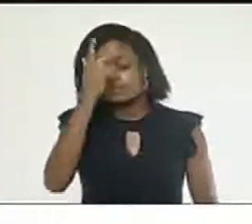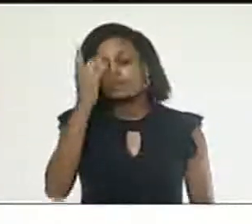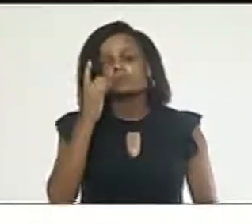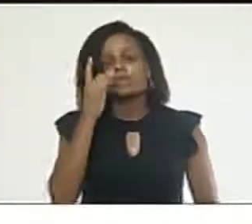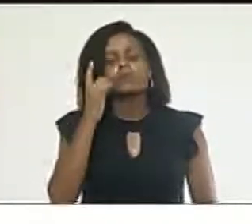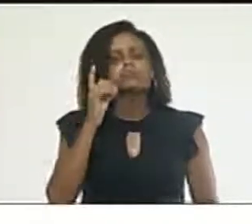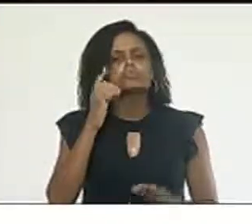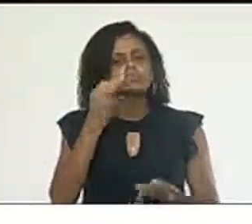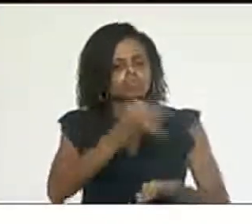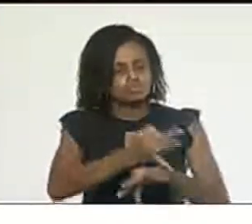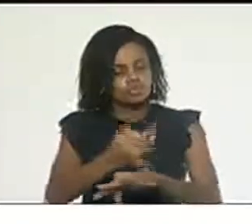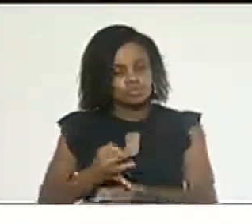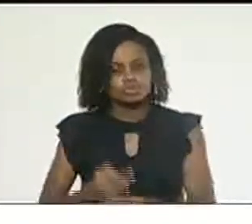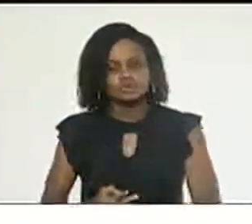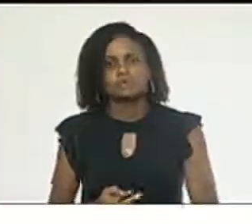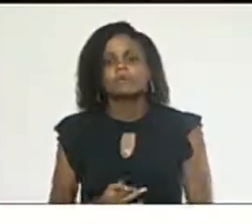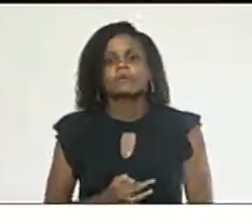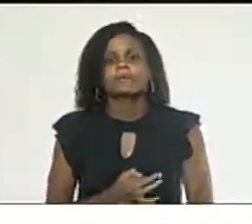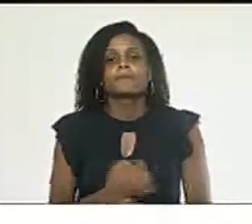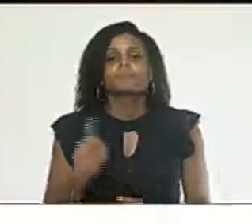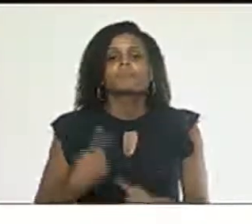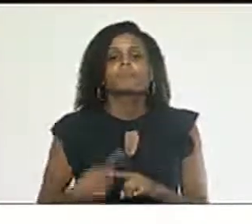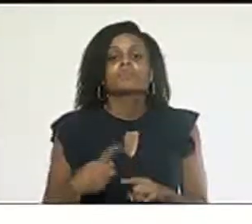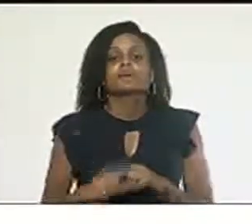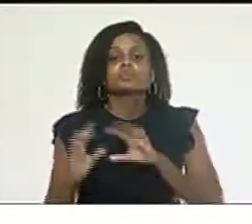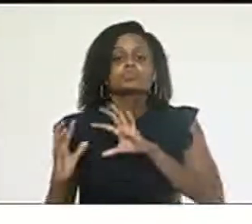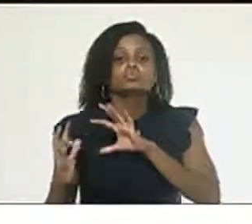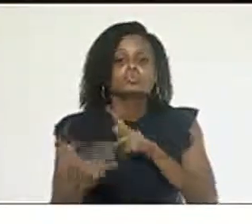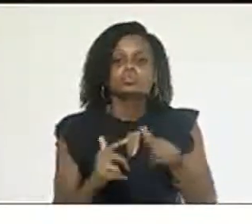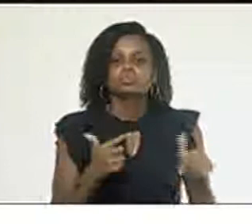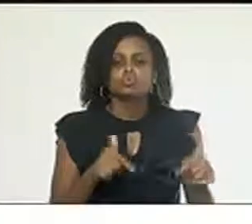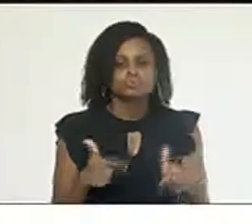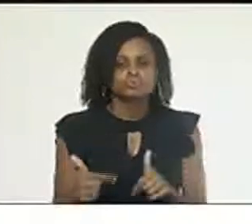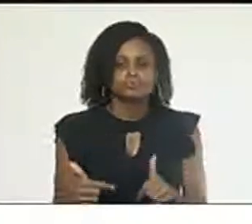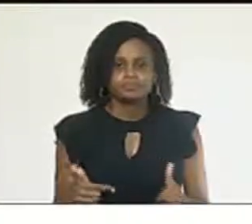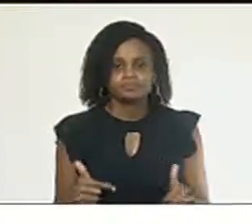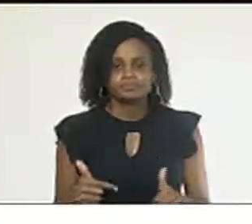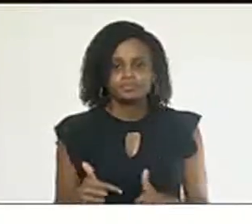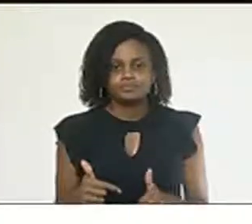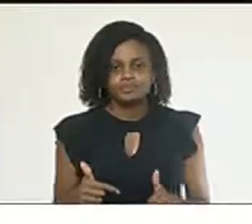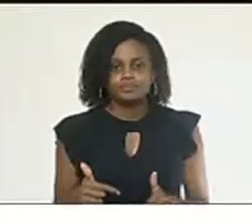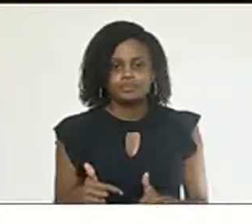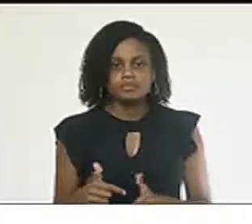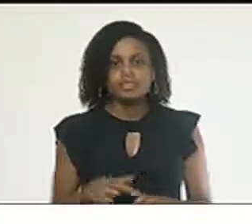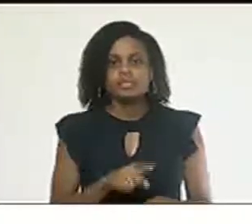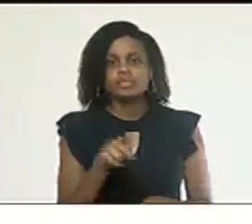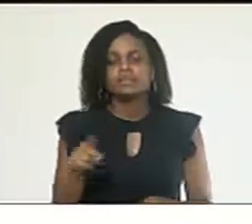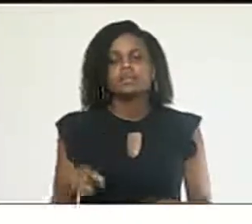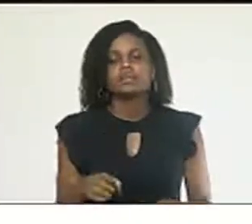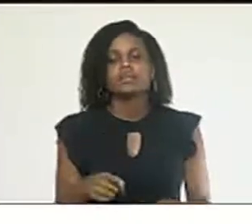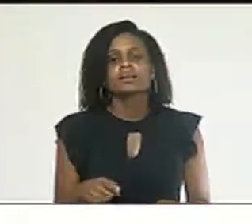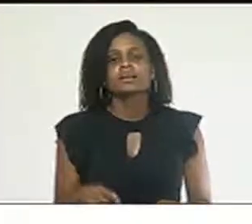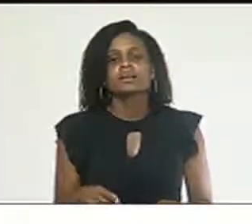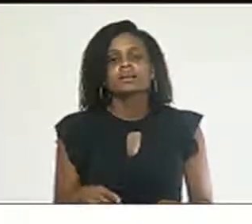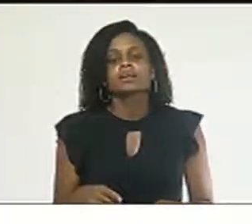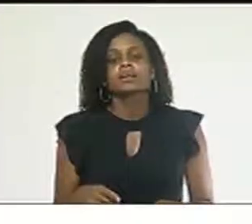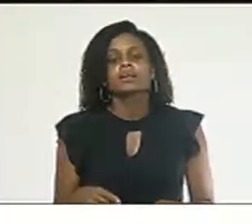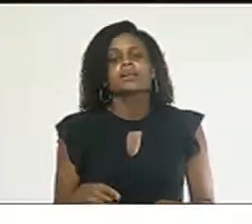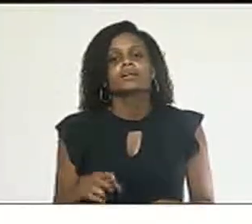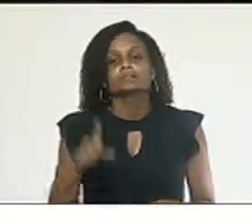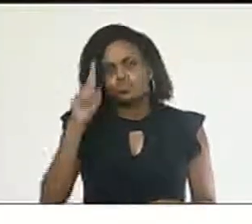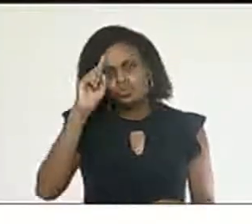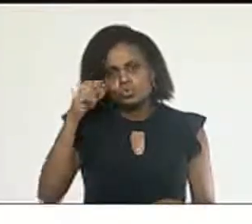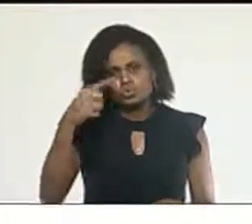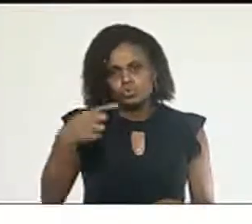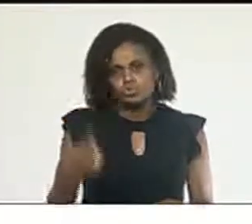faltando. Porque o mundo do trabalho, aquele que está todos os